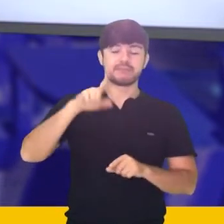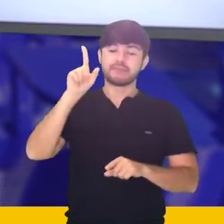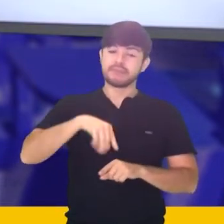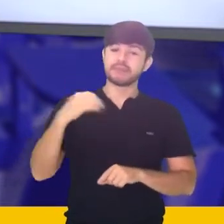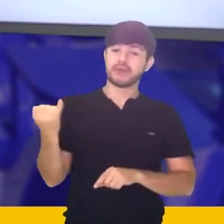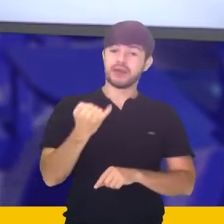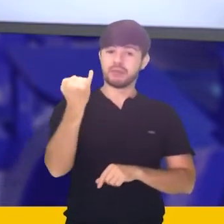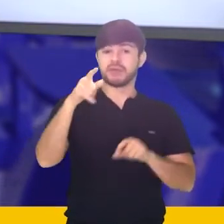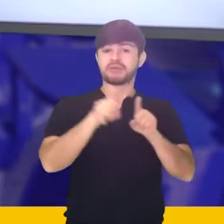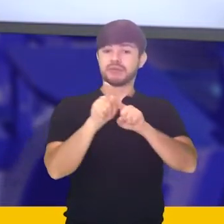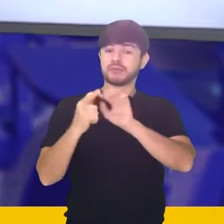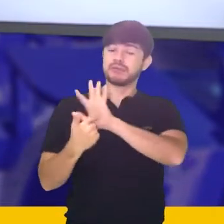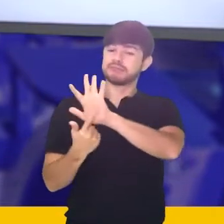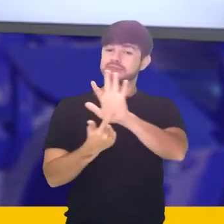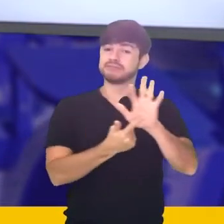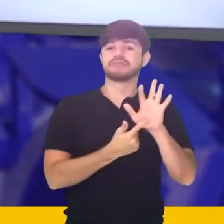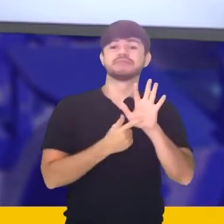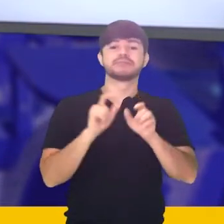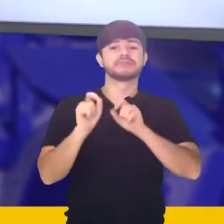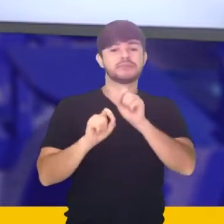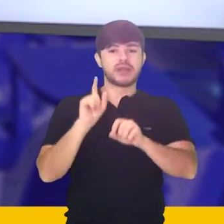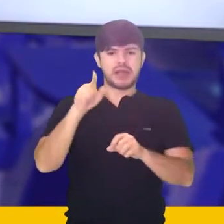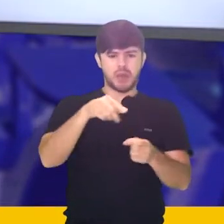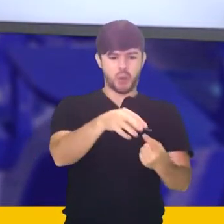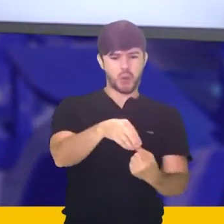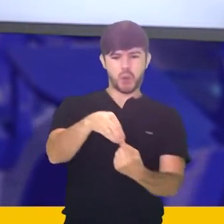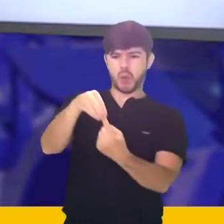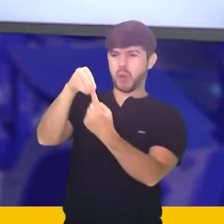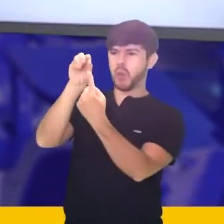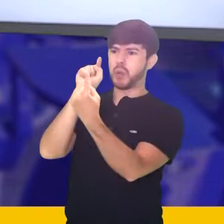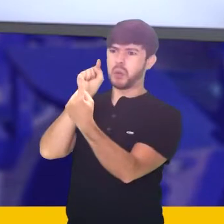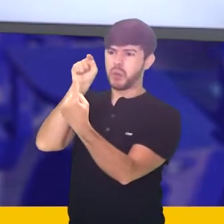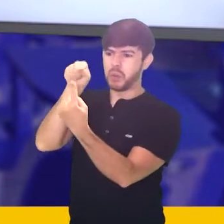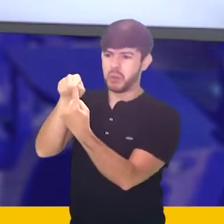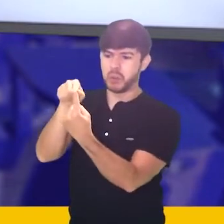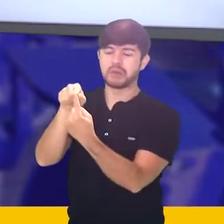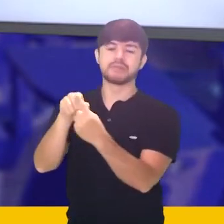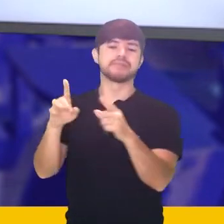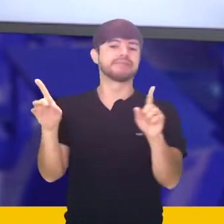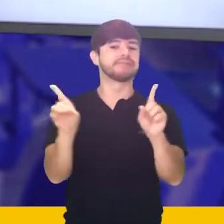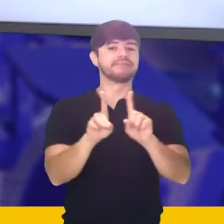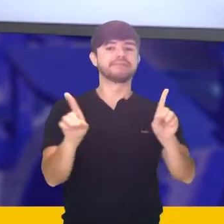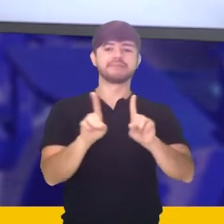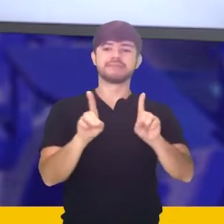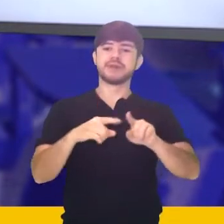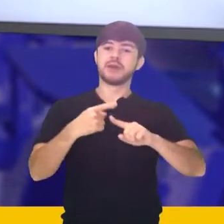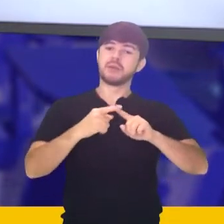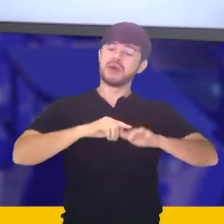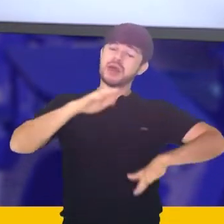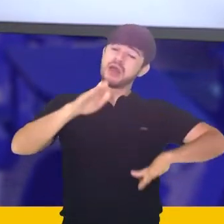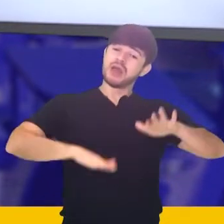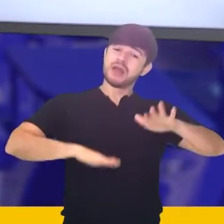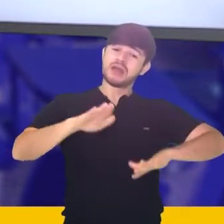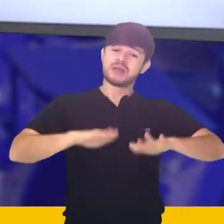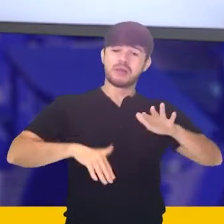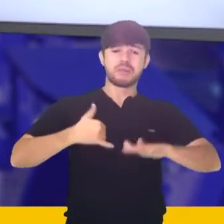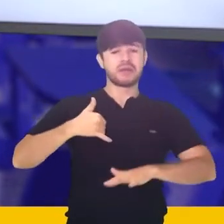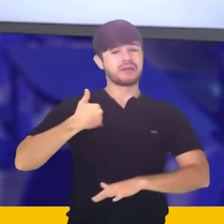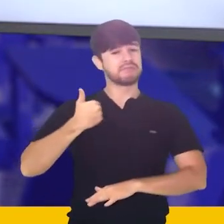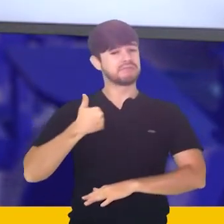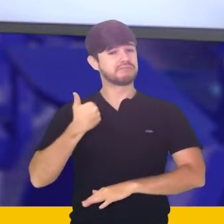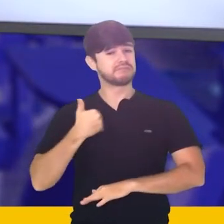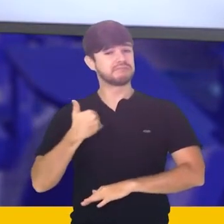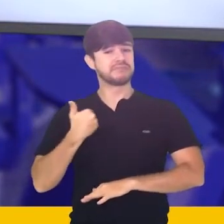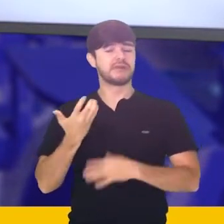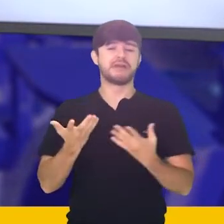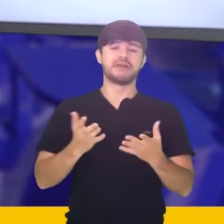para o presente que ele não é o único fator e dependendo da composição etária daquela população e da maneira como